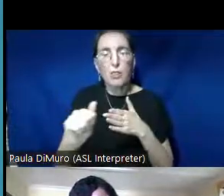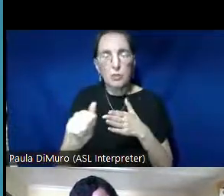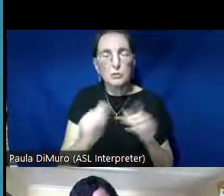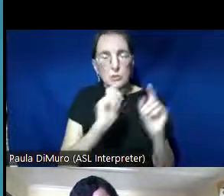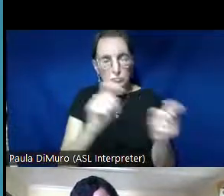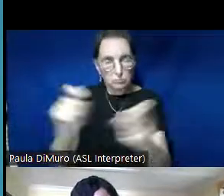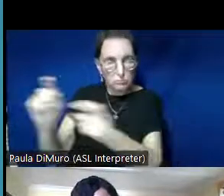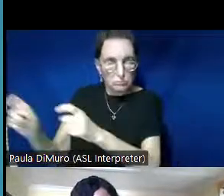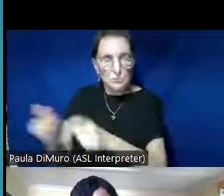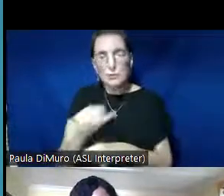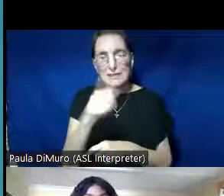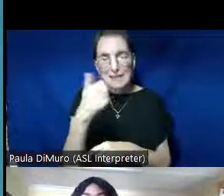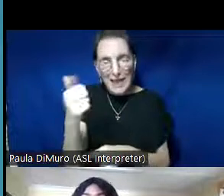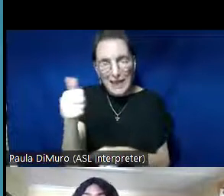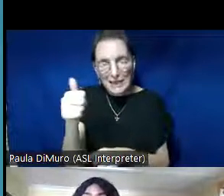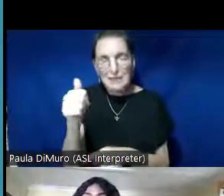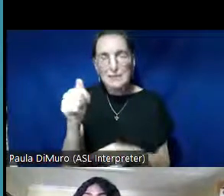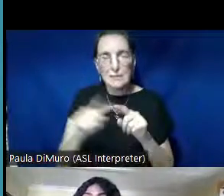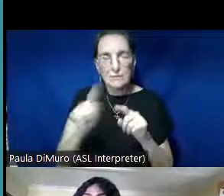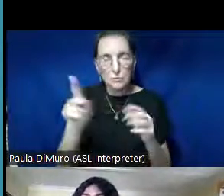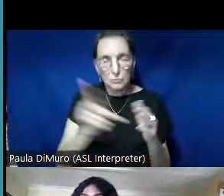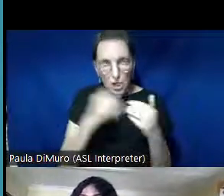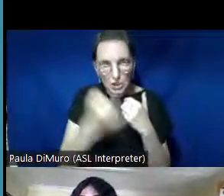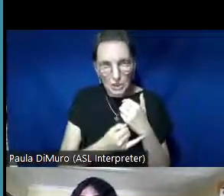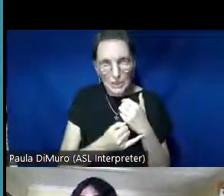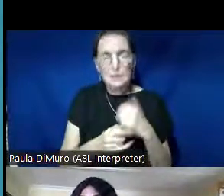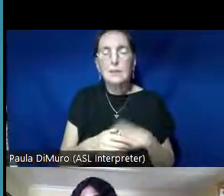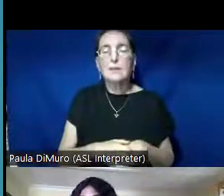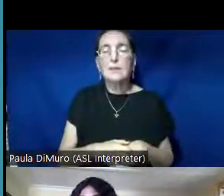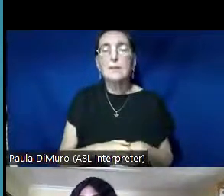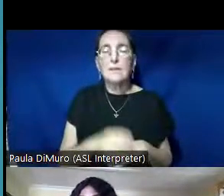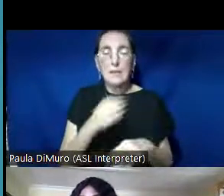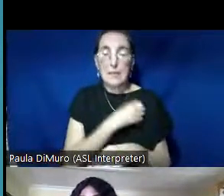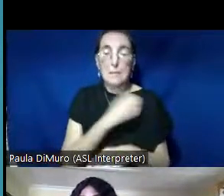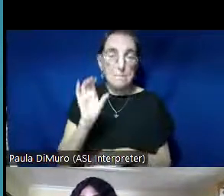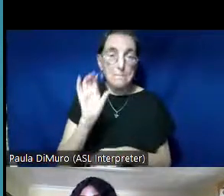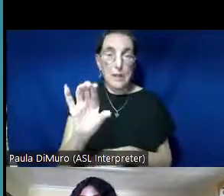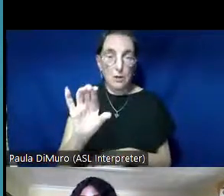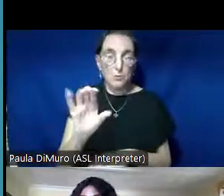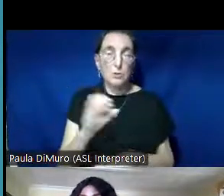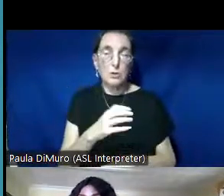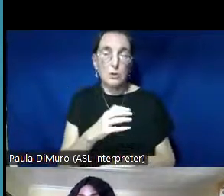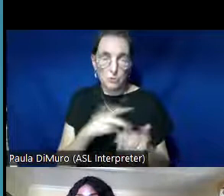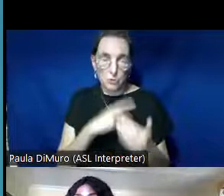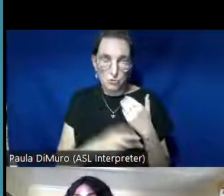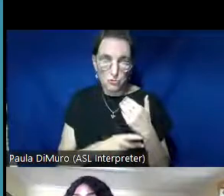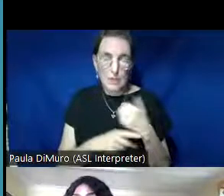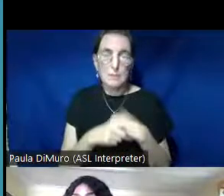de dólares em 10 diferentes projetos. Que o programa